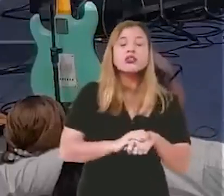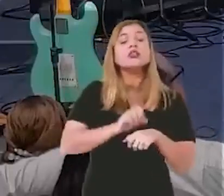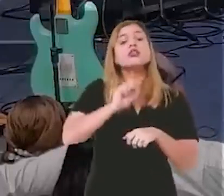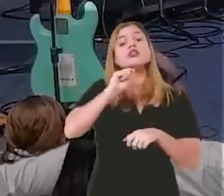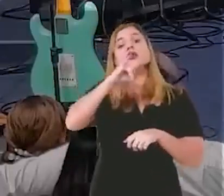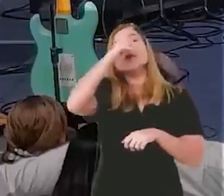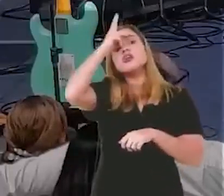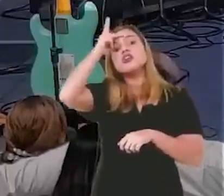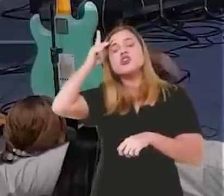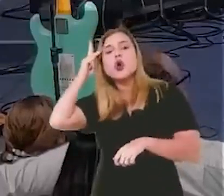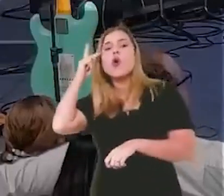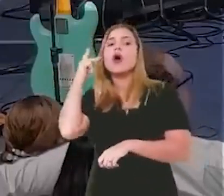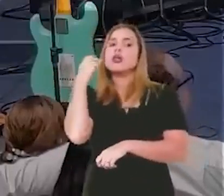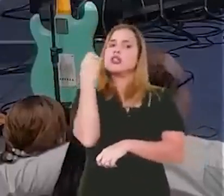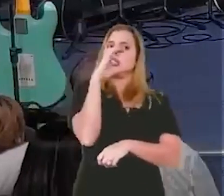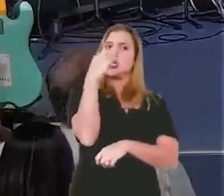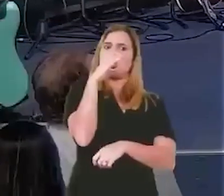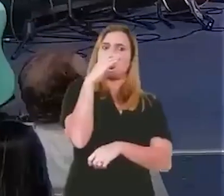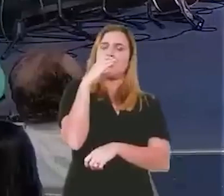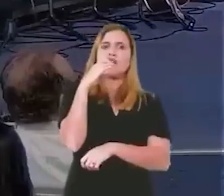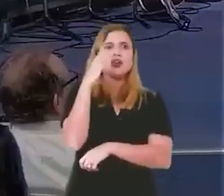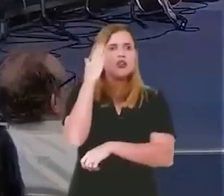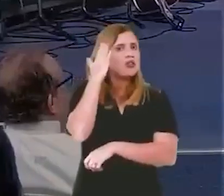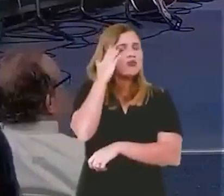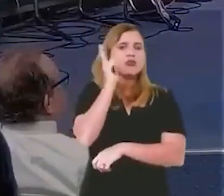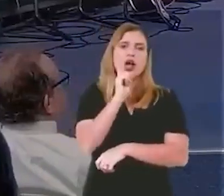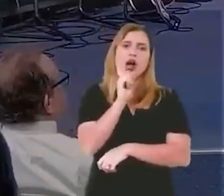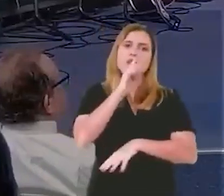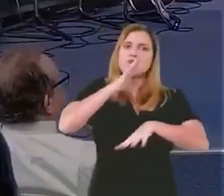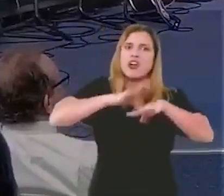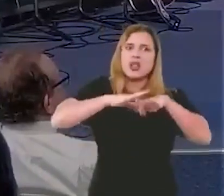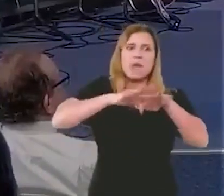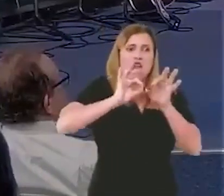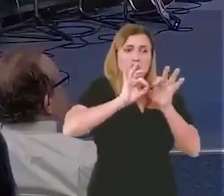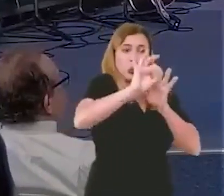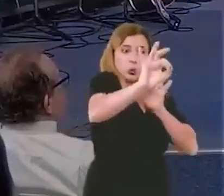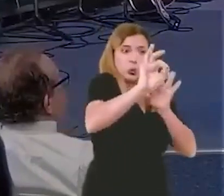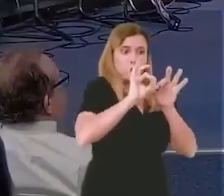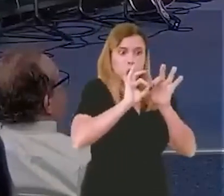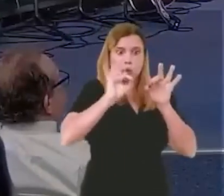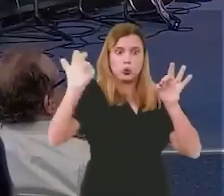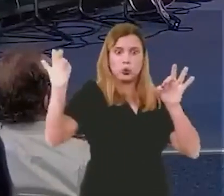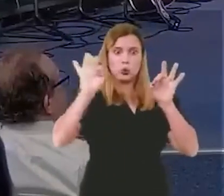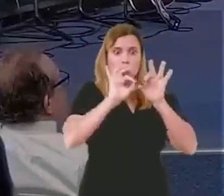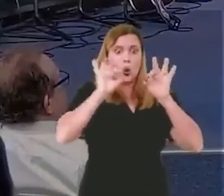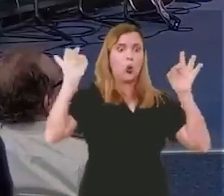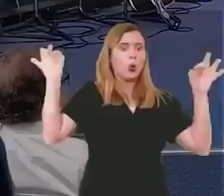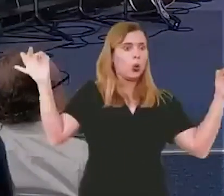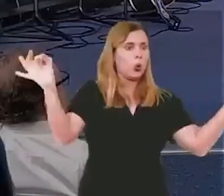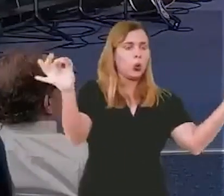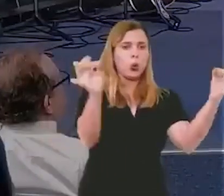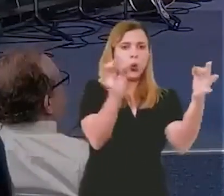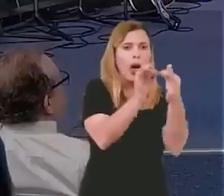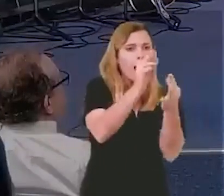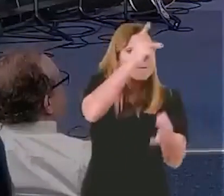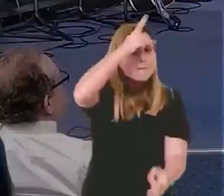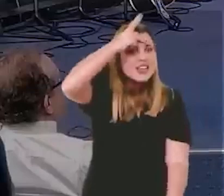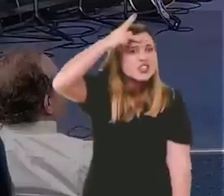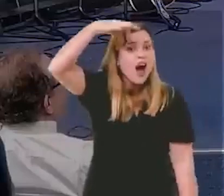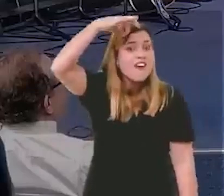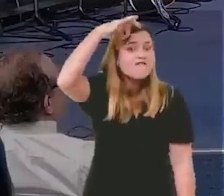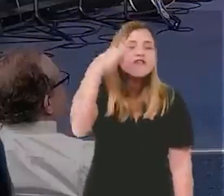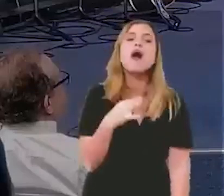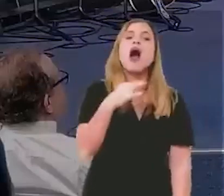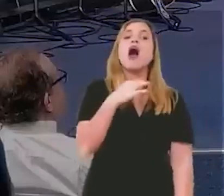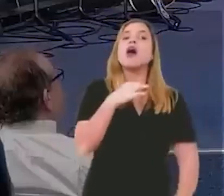Nenhum homem, por mais robusto que seja o seu conhecimento, por mais peregrina que seja a sua inteligência, é capaz de afirmar